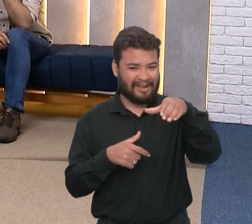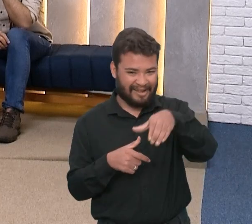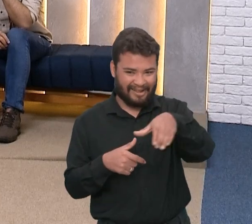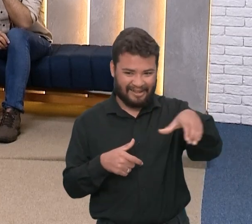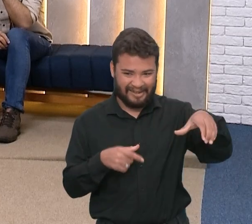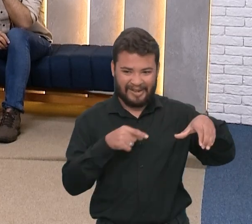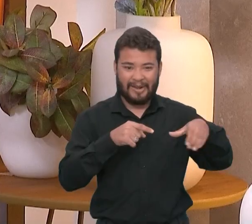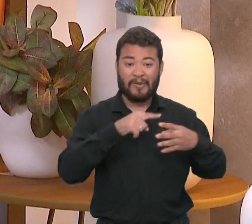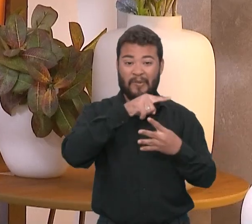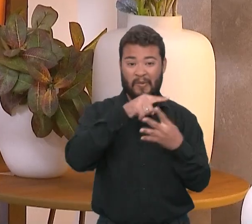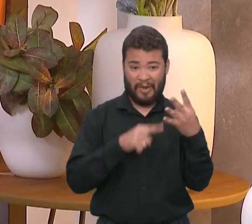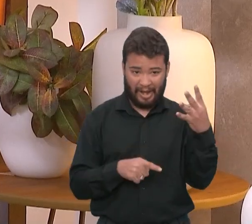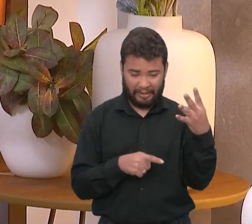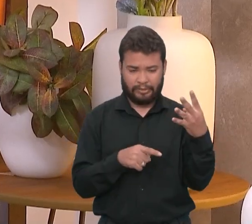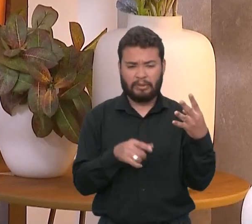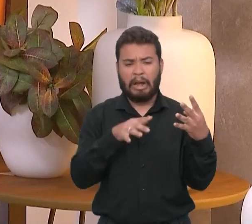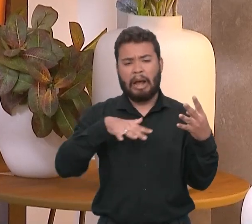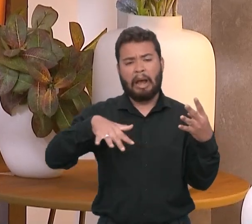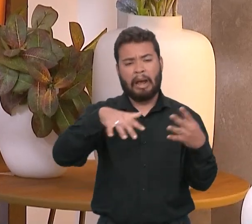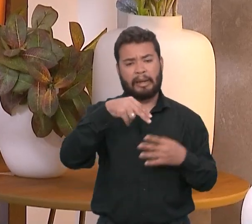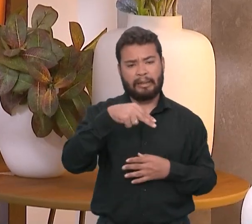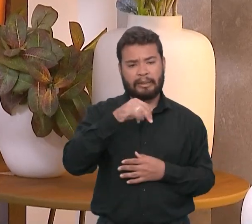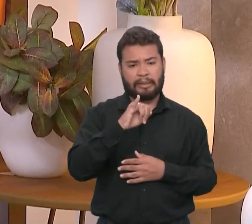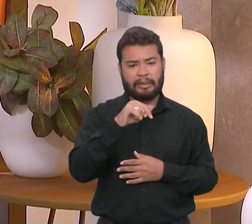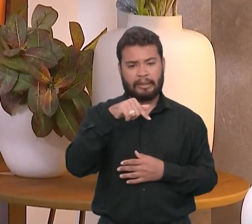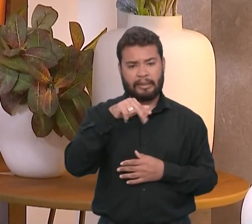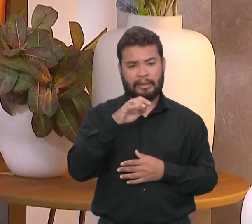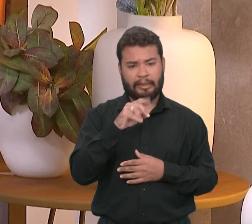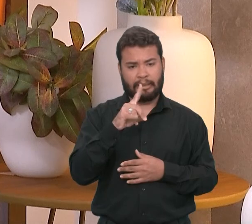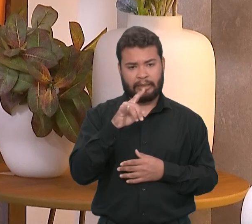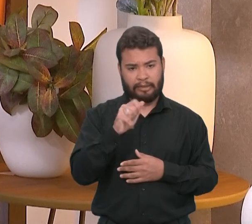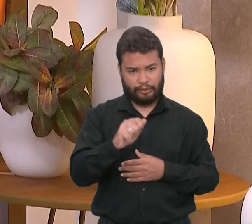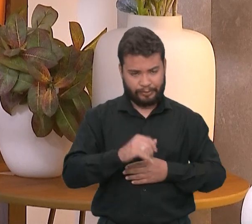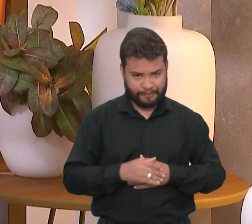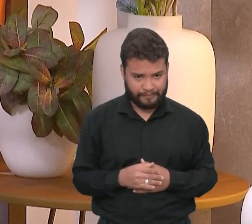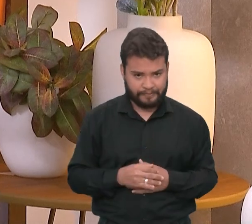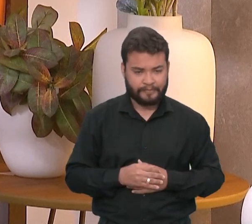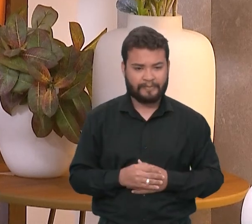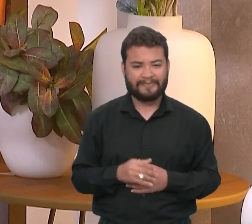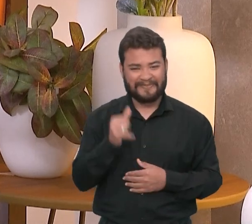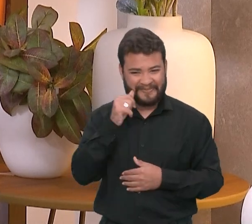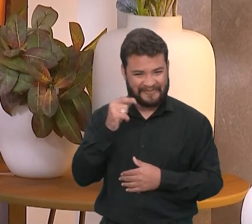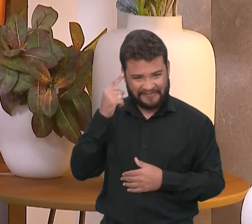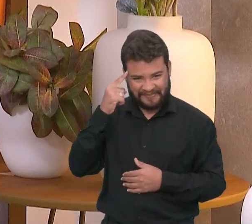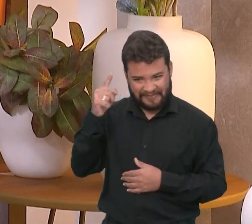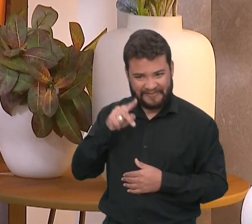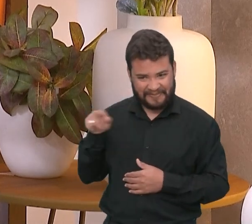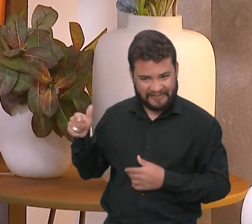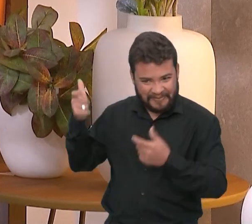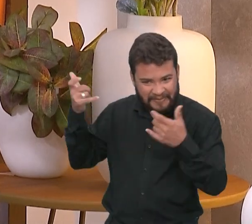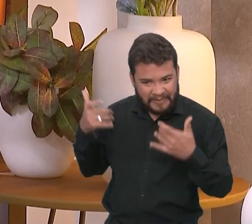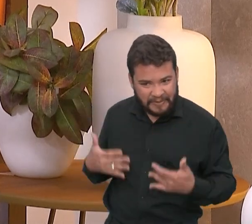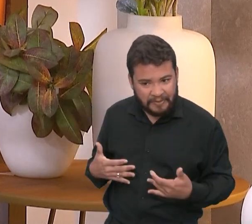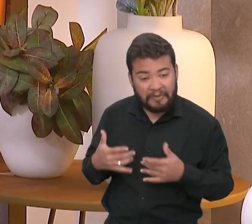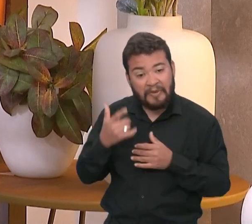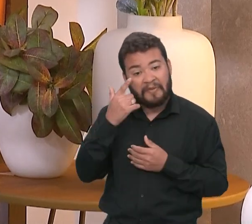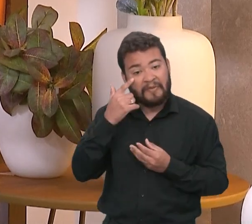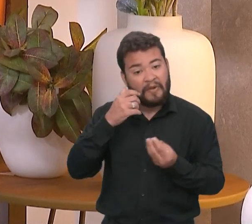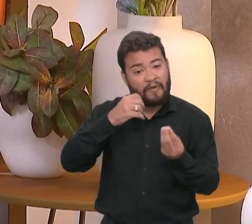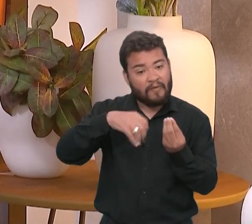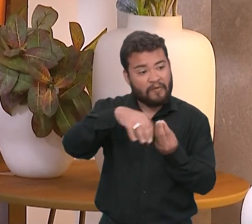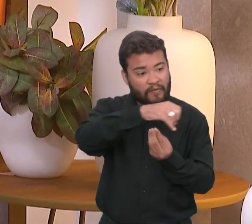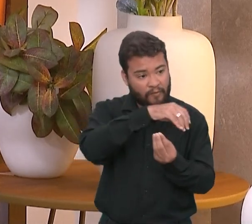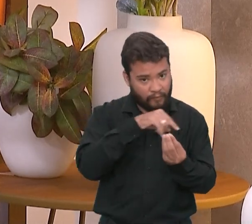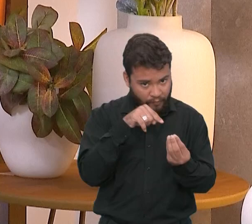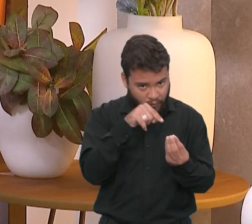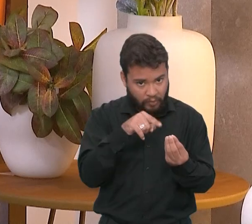de Niquelândia. E a gente está na etapa, como a professora Virginia explicou, de verificar se o fungo cresce naquela